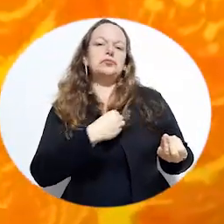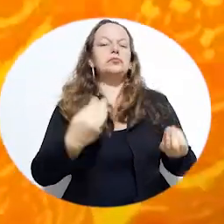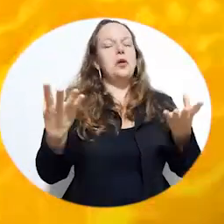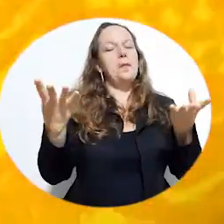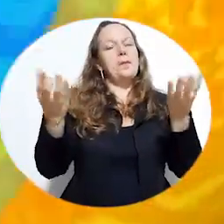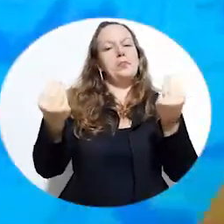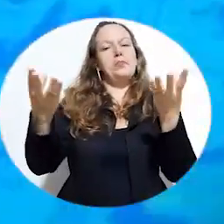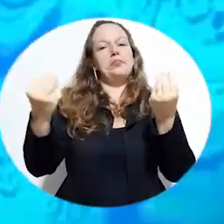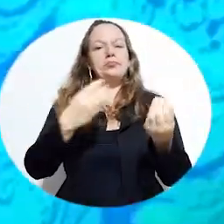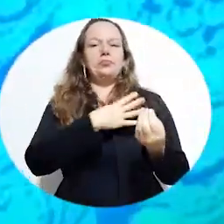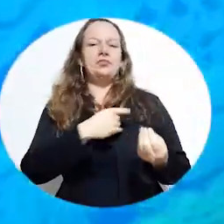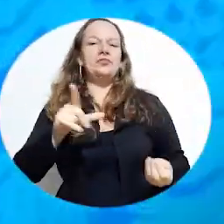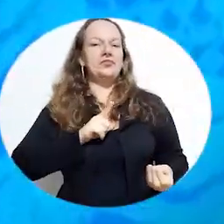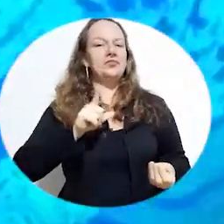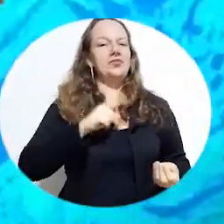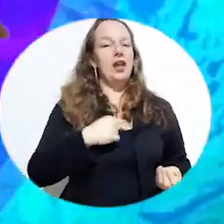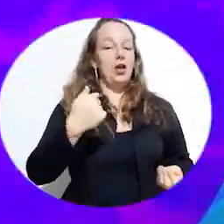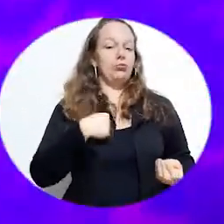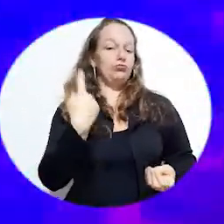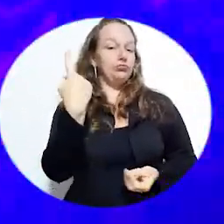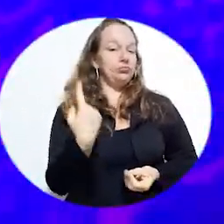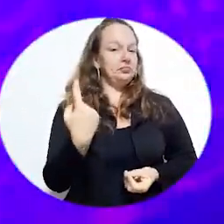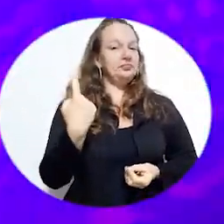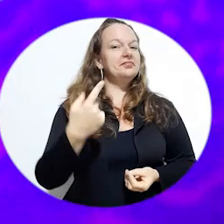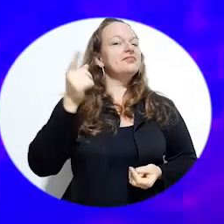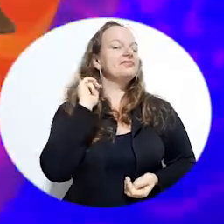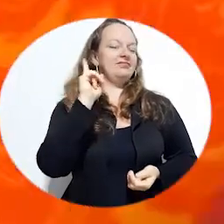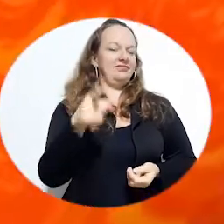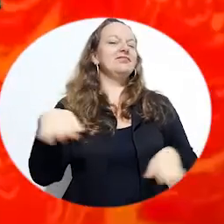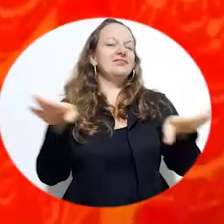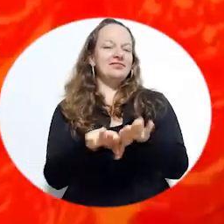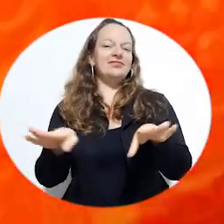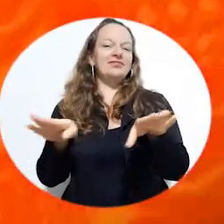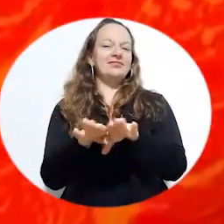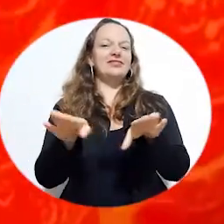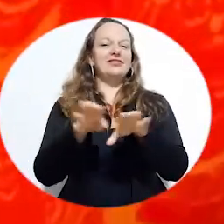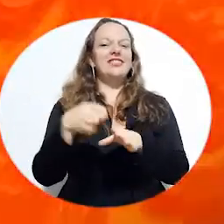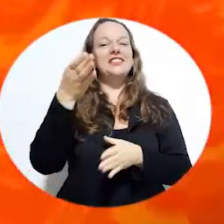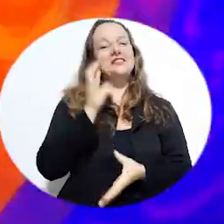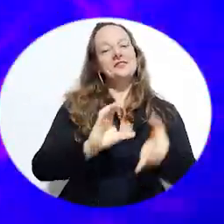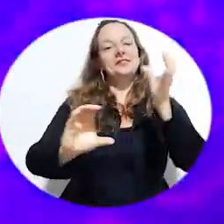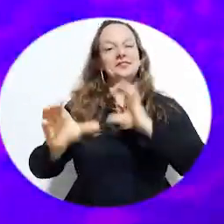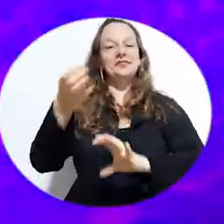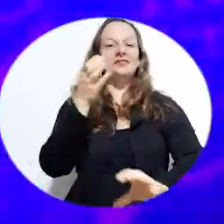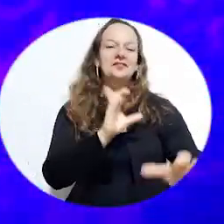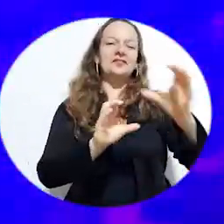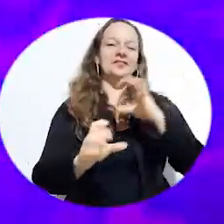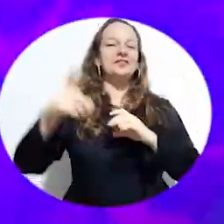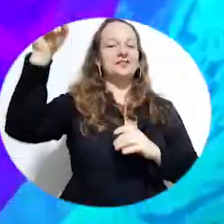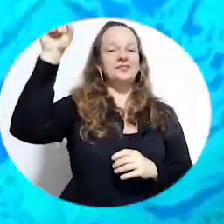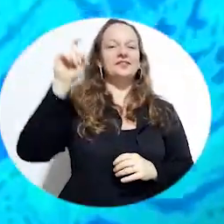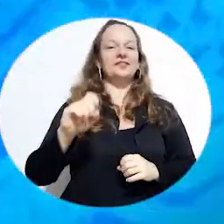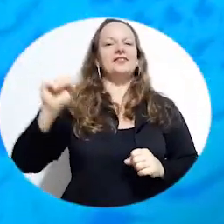muitos filhos ele tem. Quero ver mexendo. Eu sou um deles, você também.